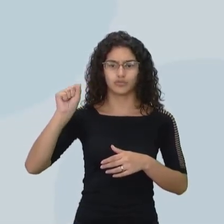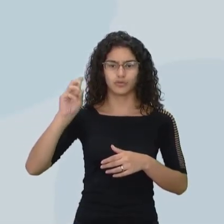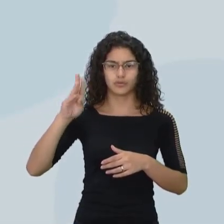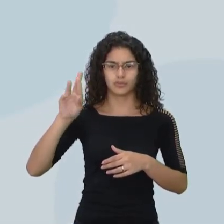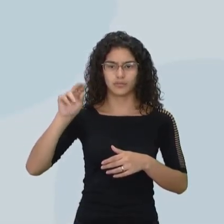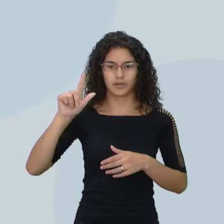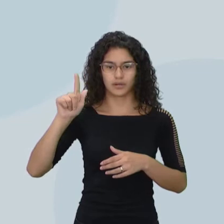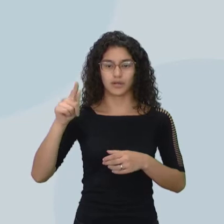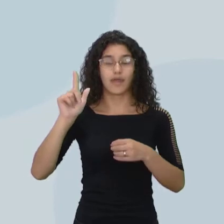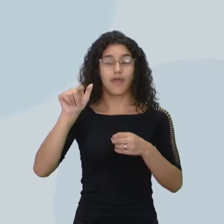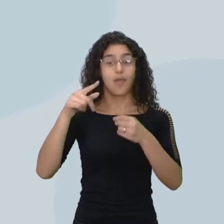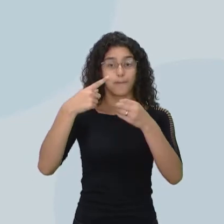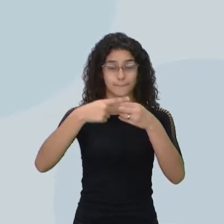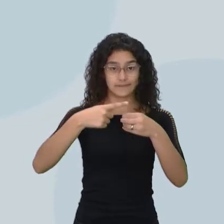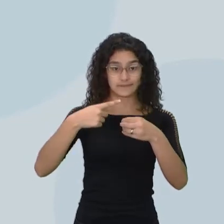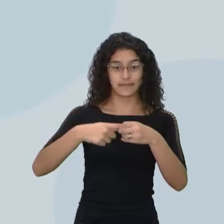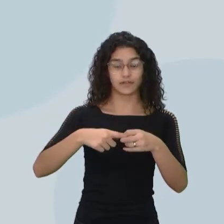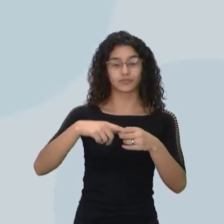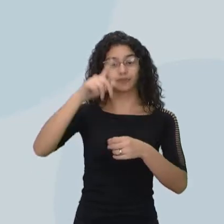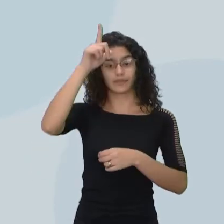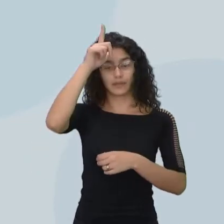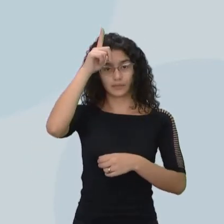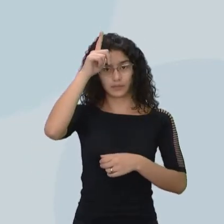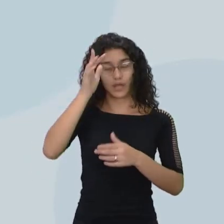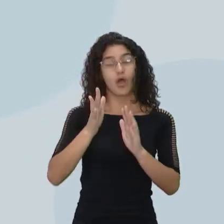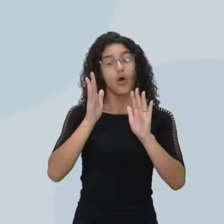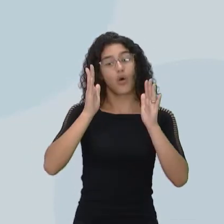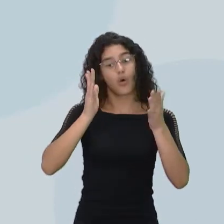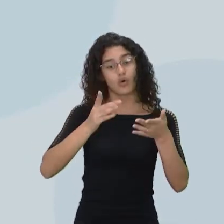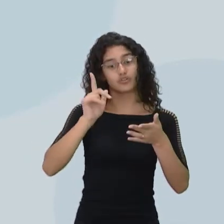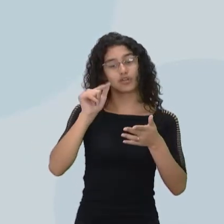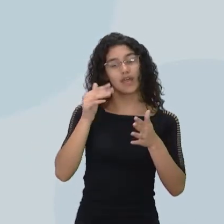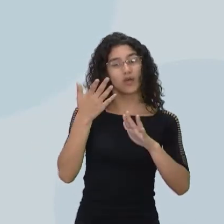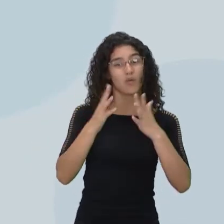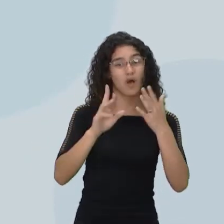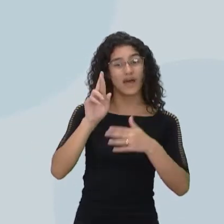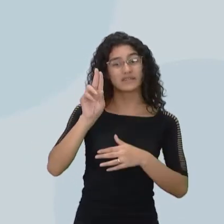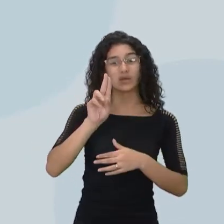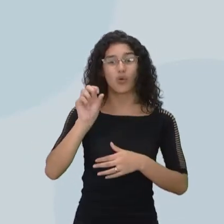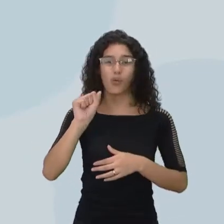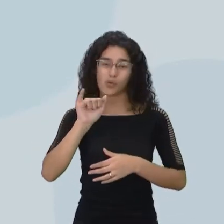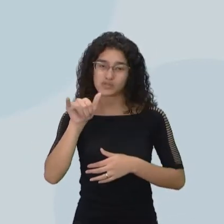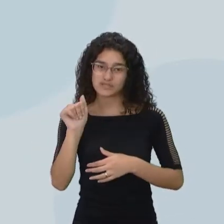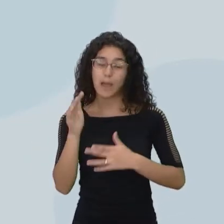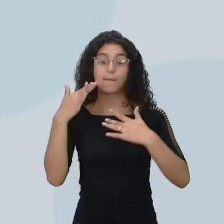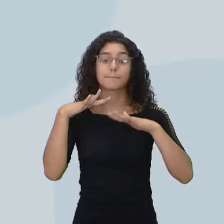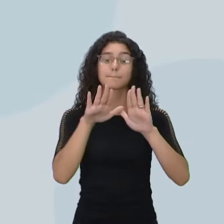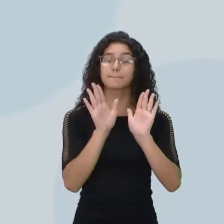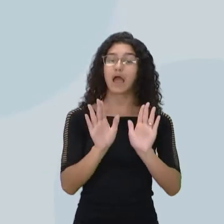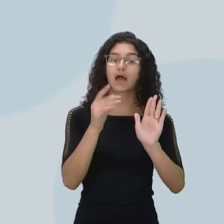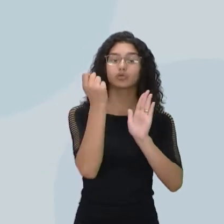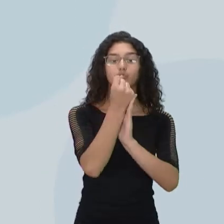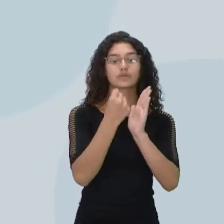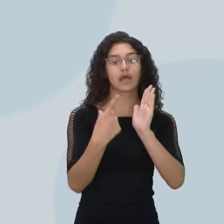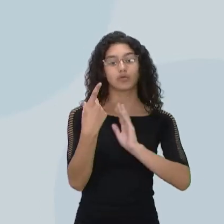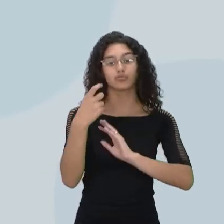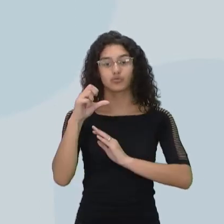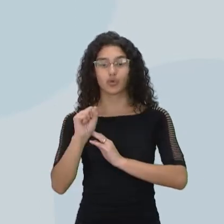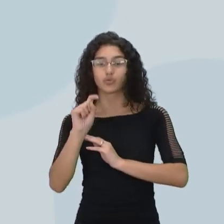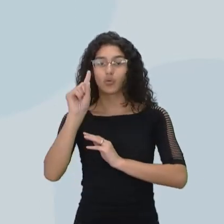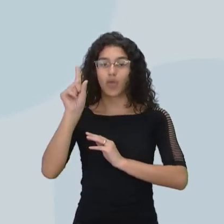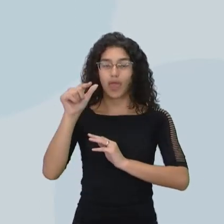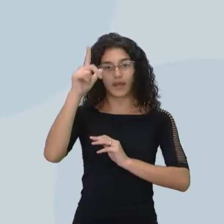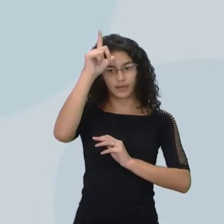é uma cidade na Alemanha, quer dizer, hoje é um enclave russo, mas lá no século XVIII era uma